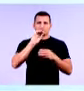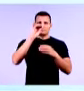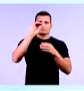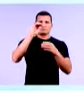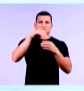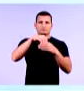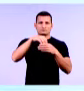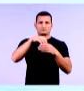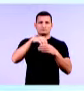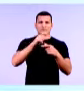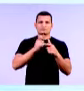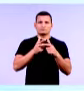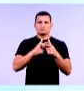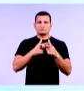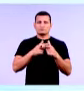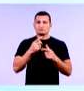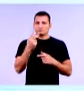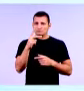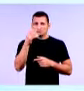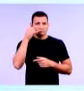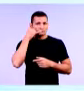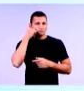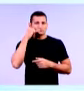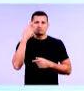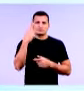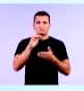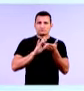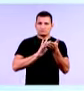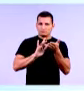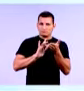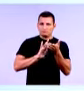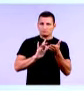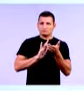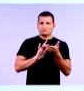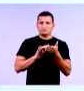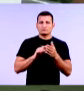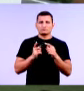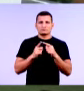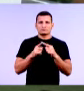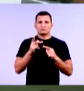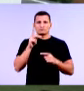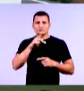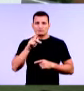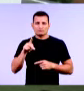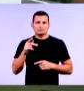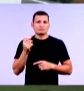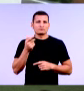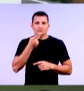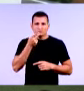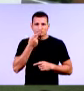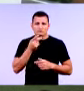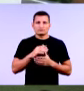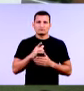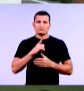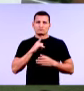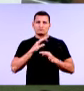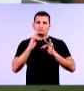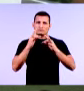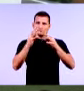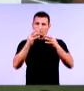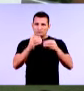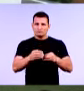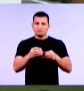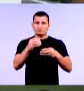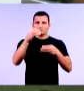quê? Porque hoje, com o seu telefone, com o seu smartphone, como você falou, né, professor? Uhum. Você tem, então, essas tecnologias todas